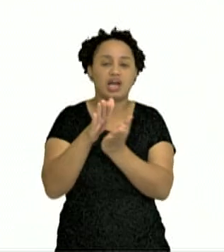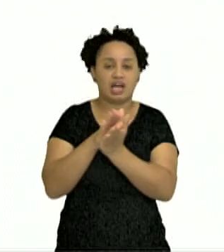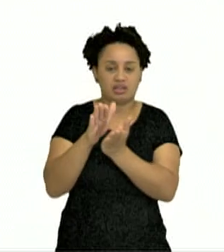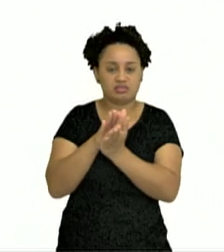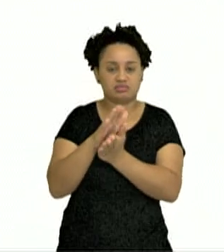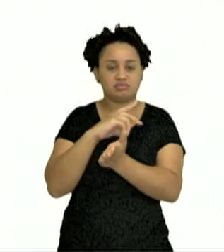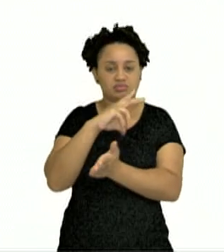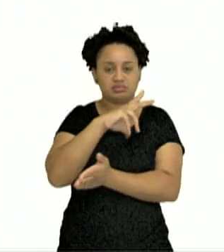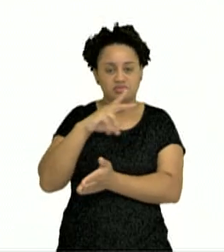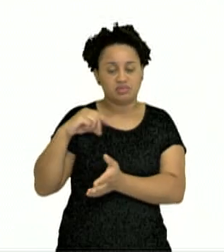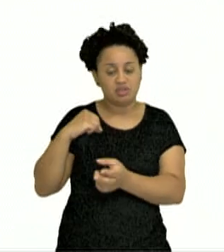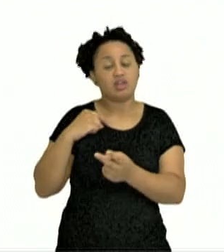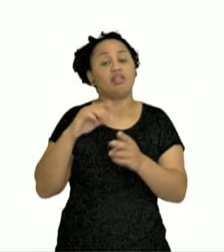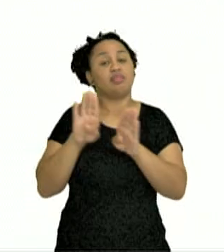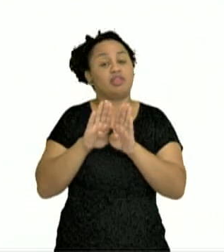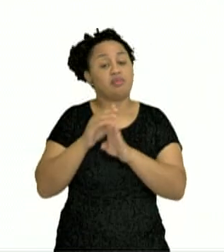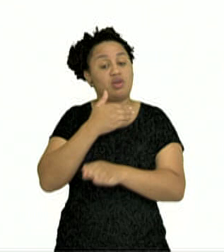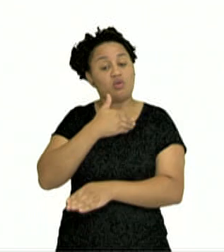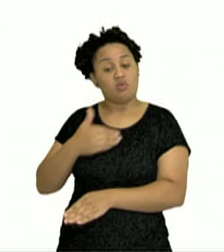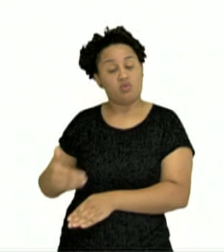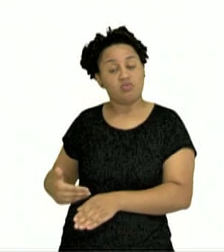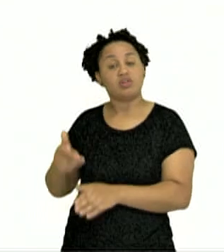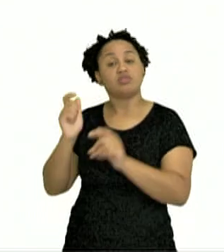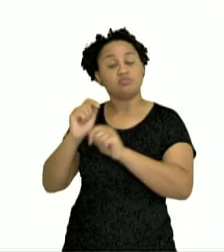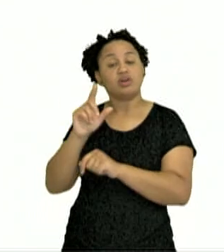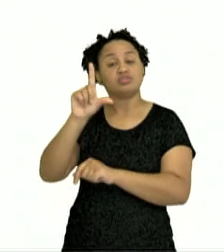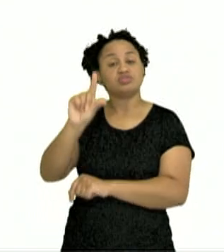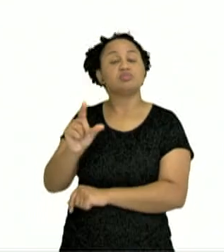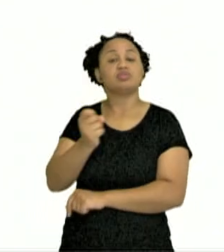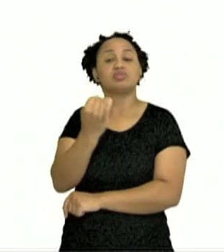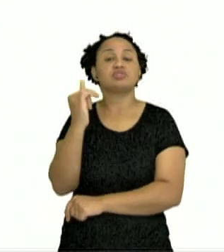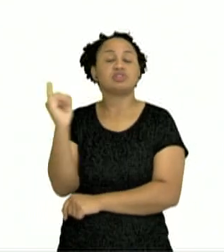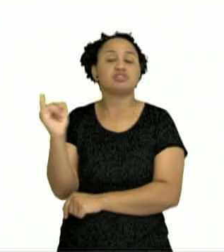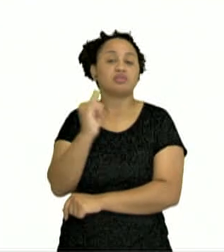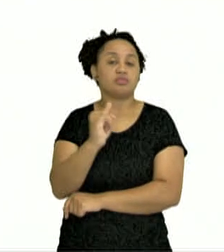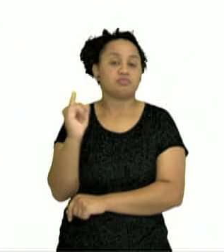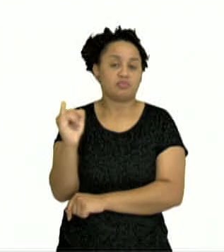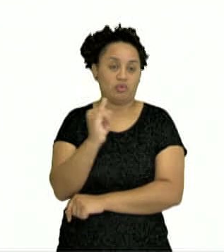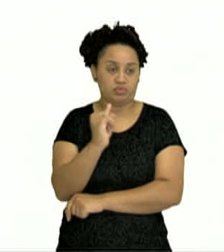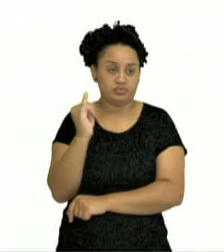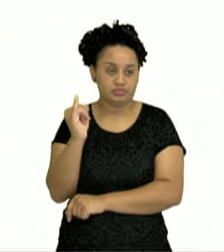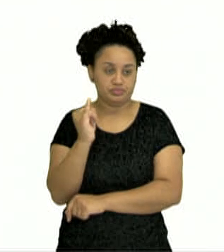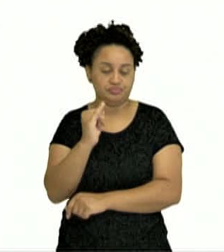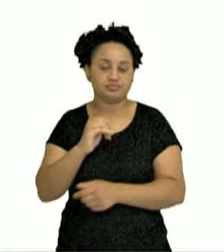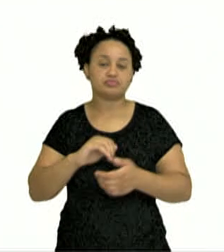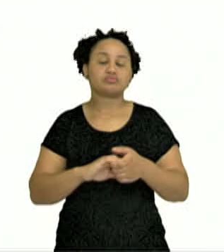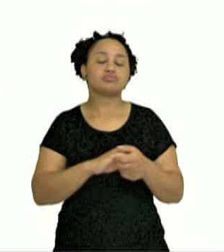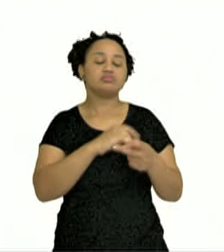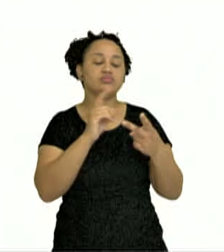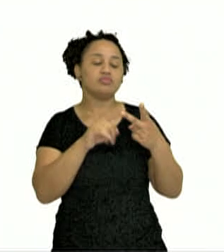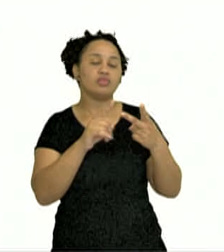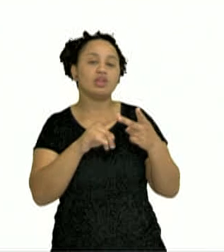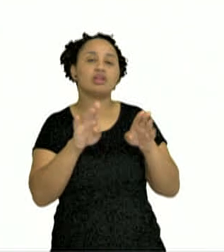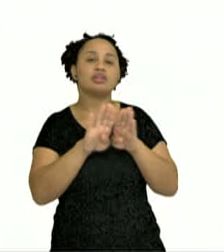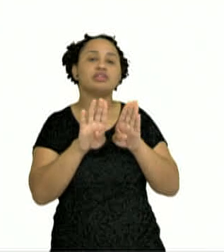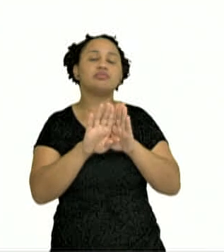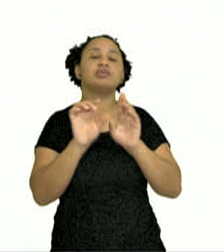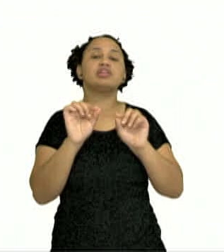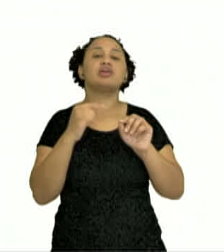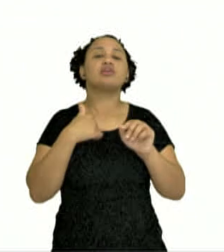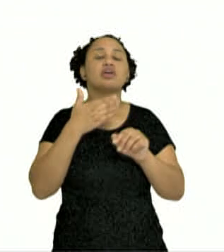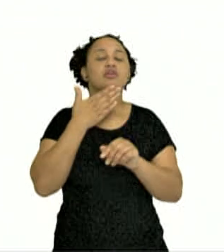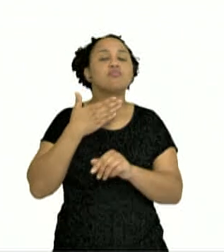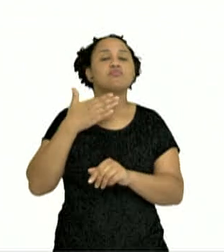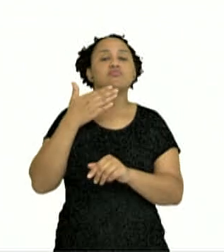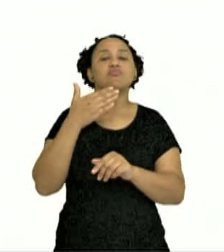também na possibilidade do governo reduzir a cobrança de tributos, de impostos. Nós também vamos perceber uma